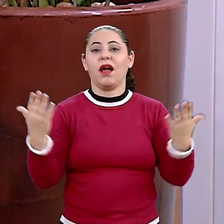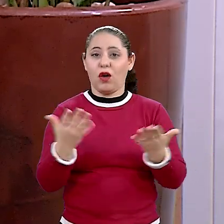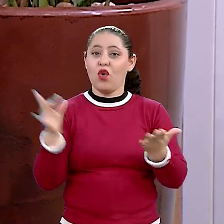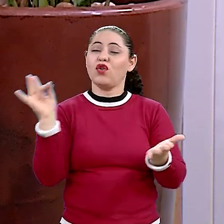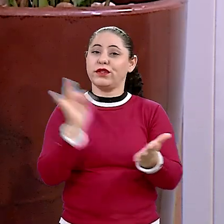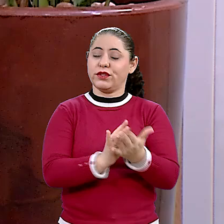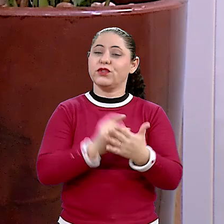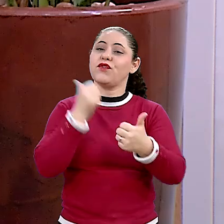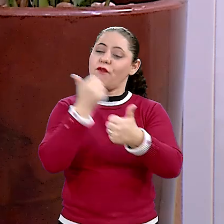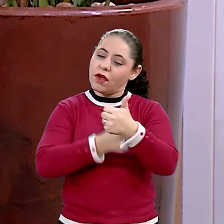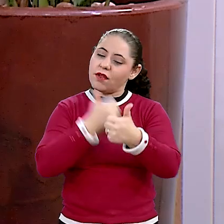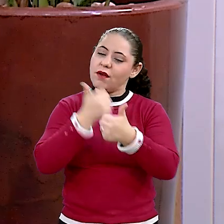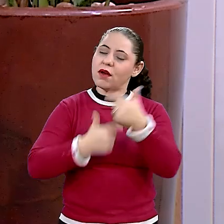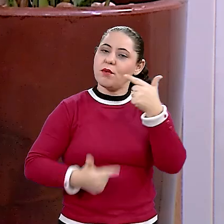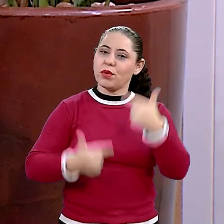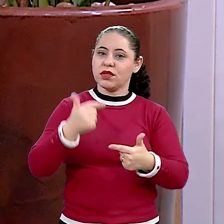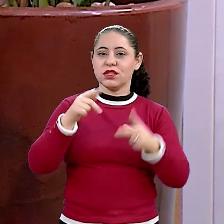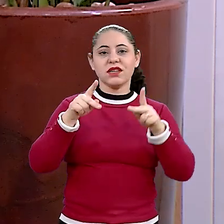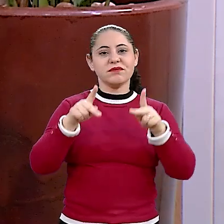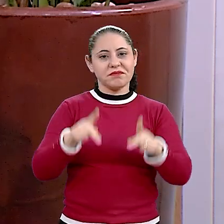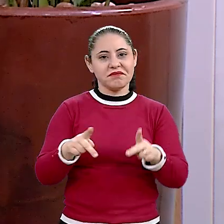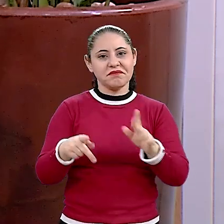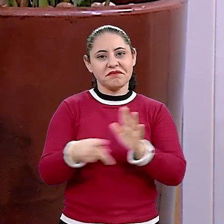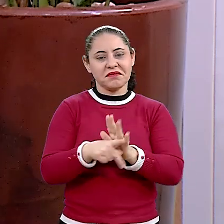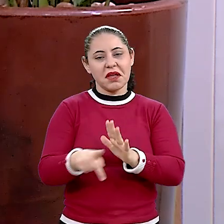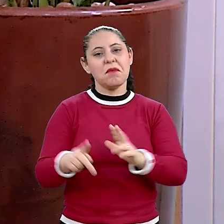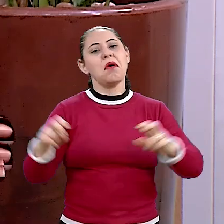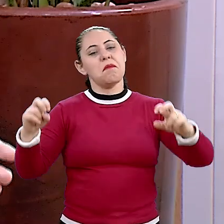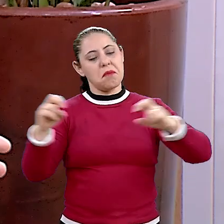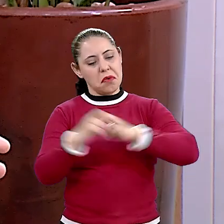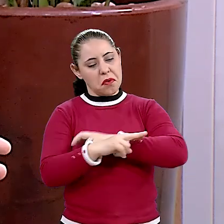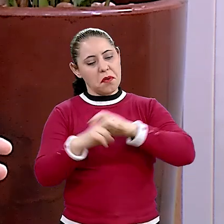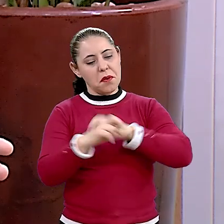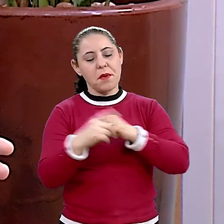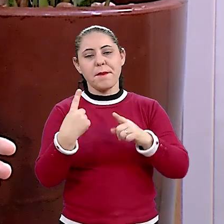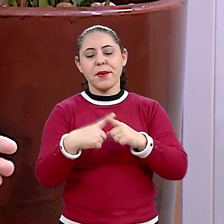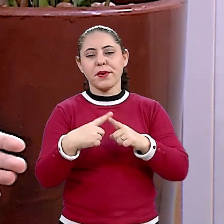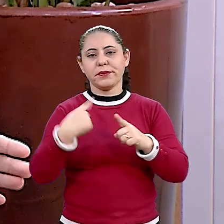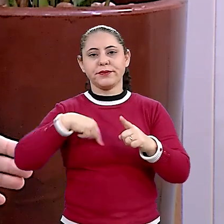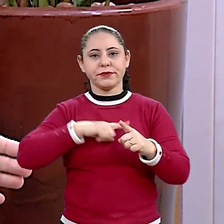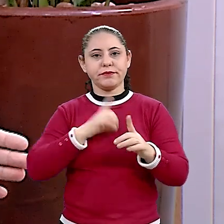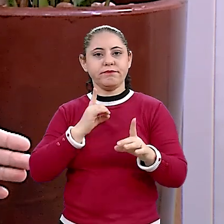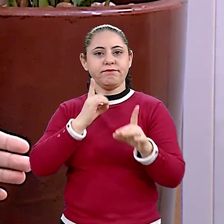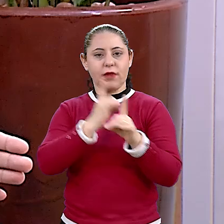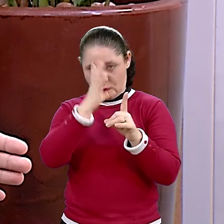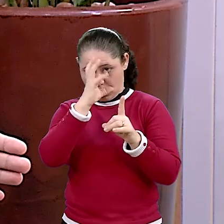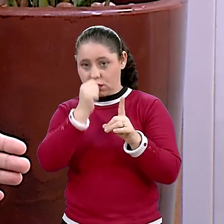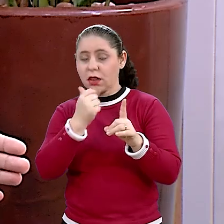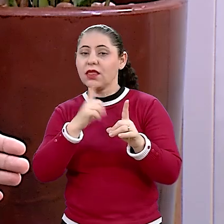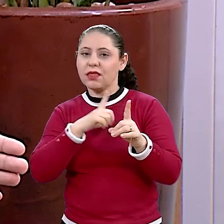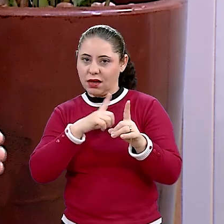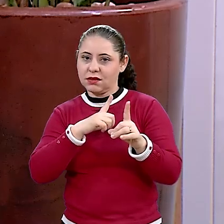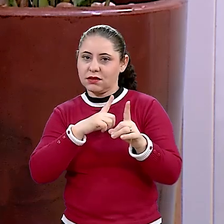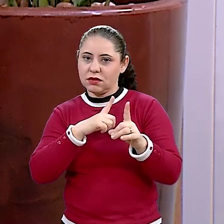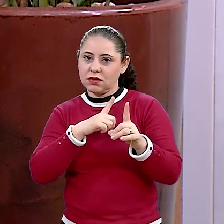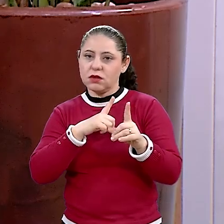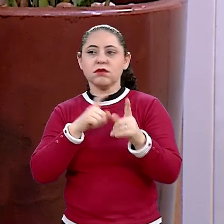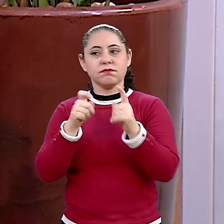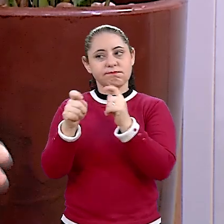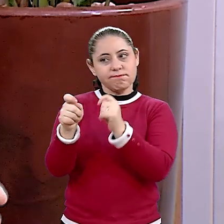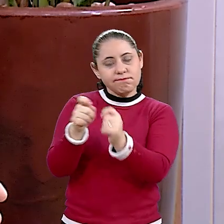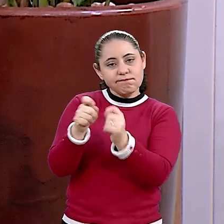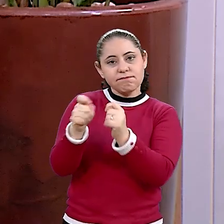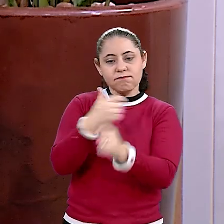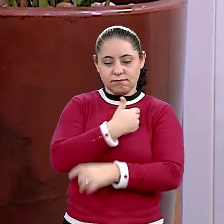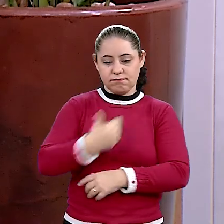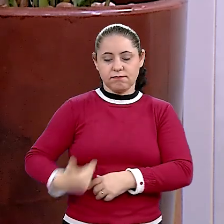um novo desafio de política pública, de política de transportes, porque nós encontramos uma solução negociada junto